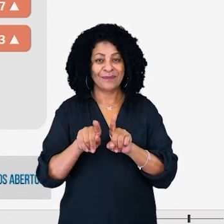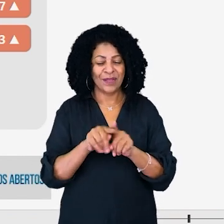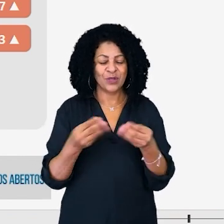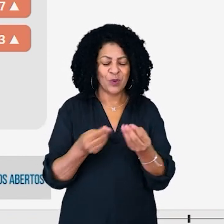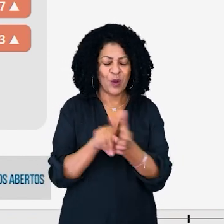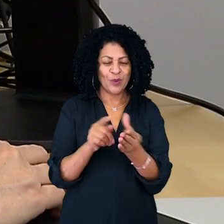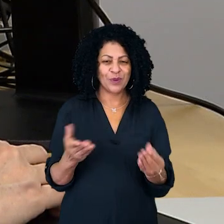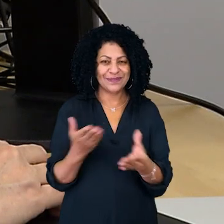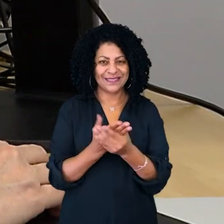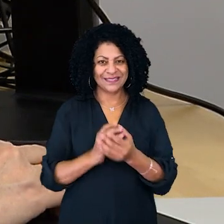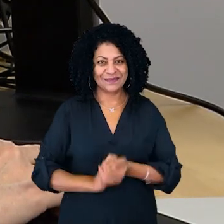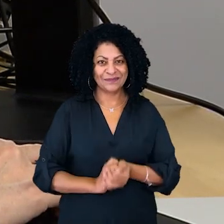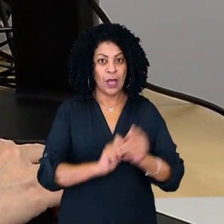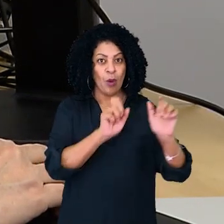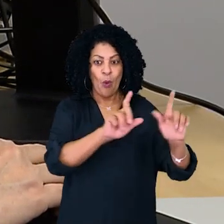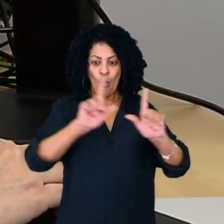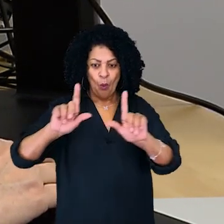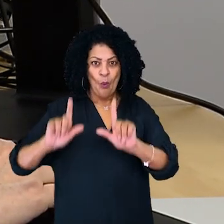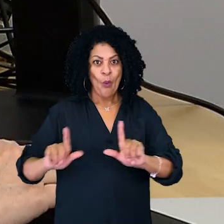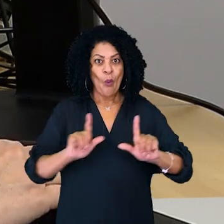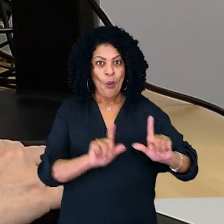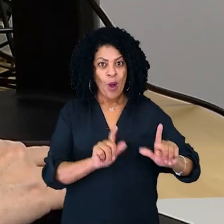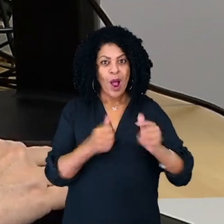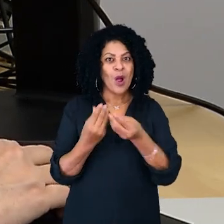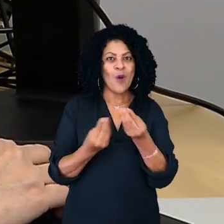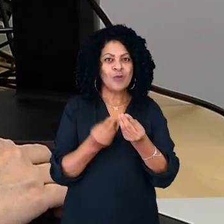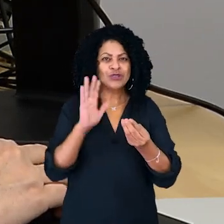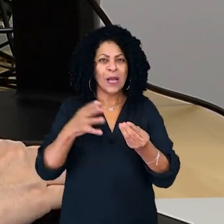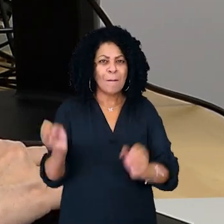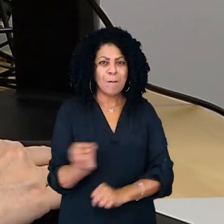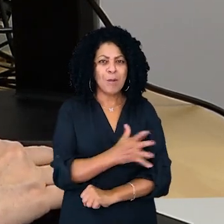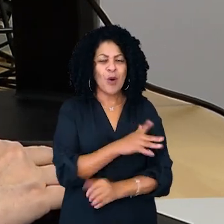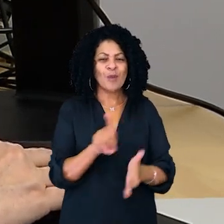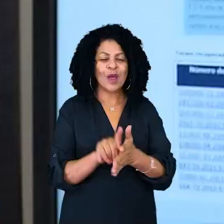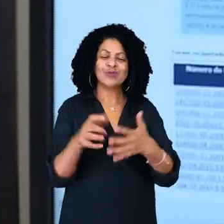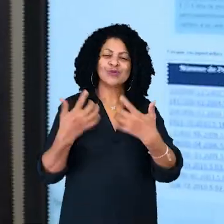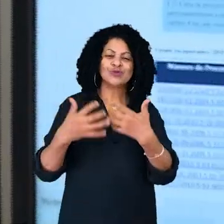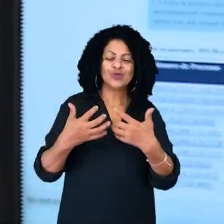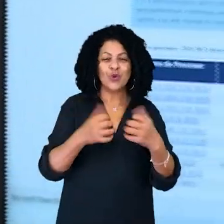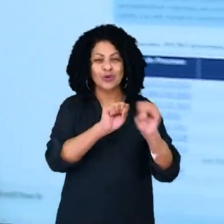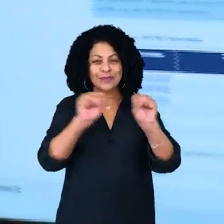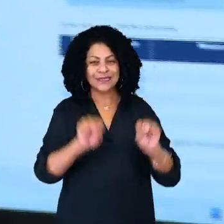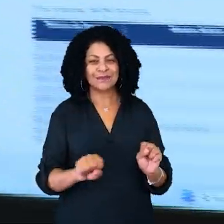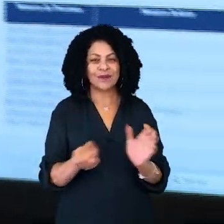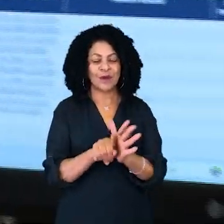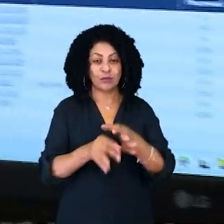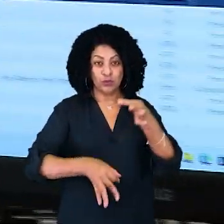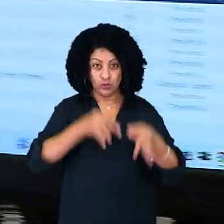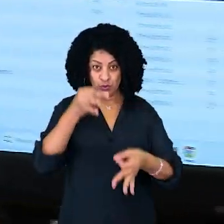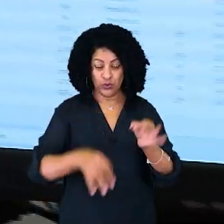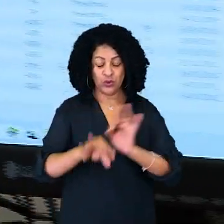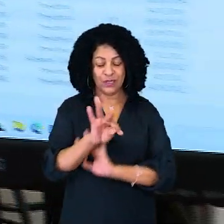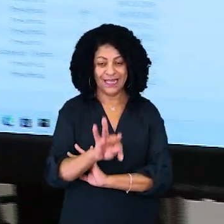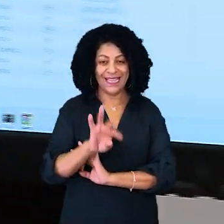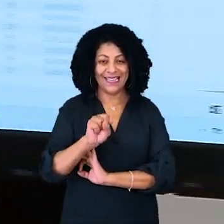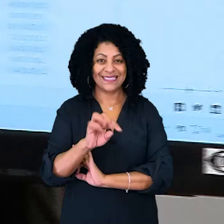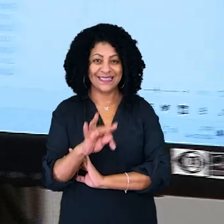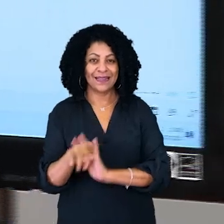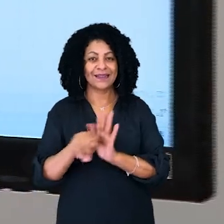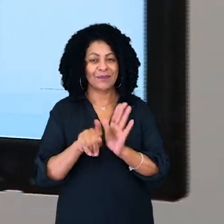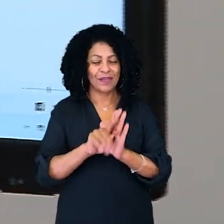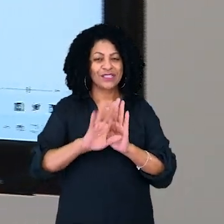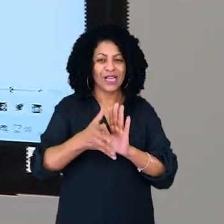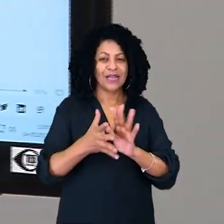movimentação processual. Todos os painéis são atualizados com informações dos sistemas jurídicos do TST, que são